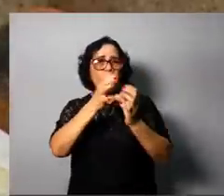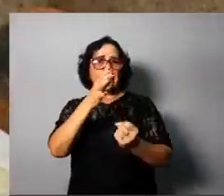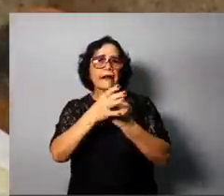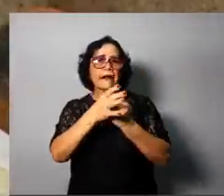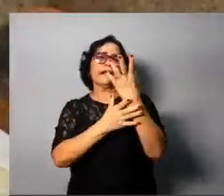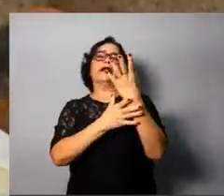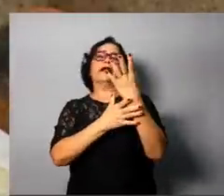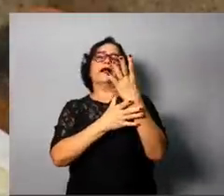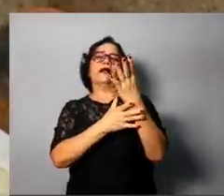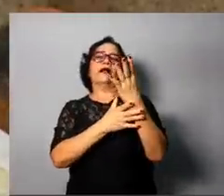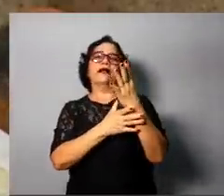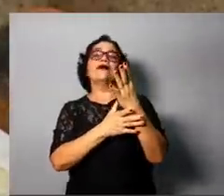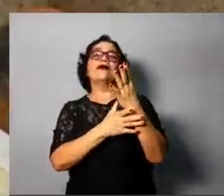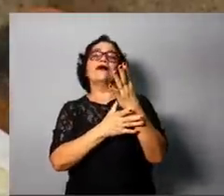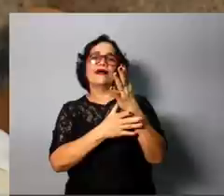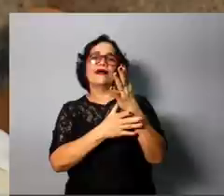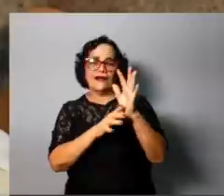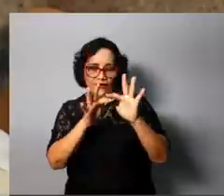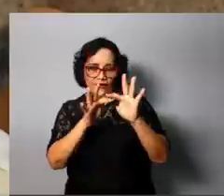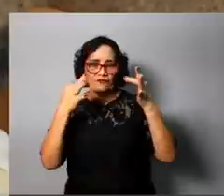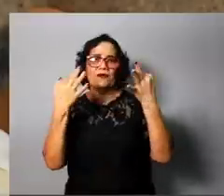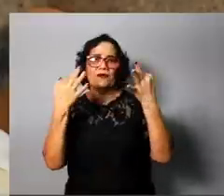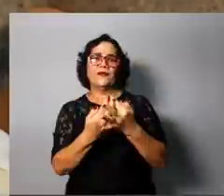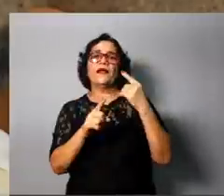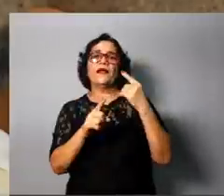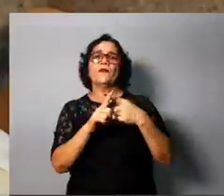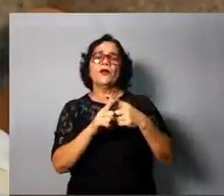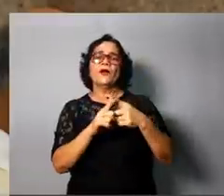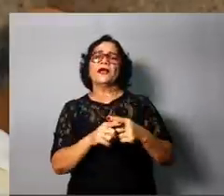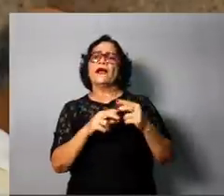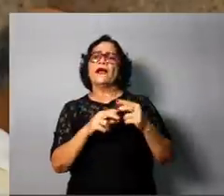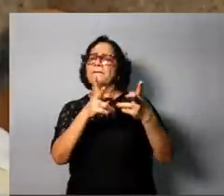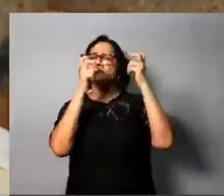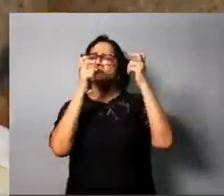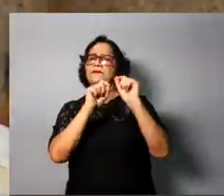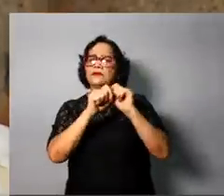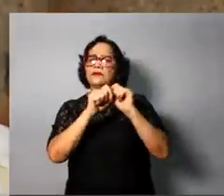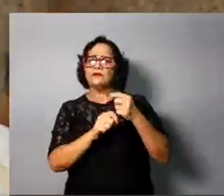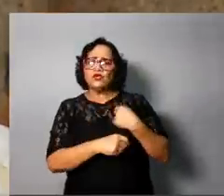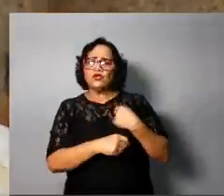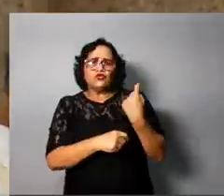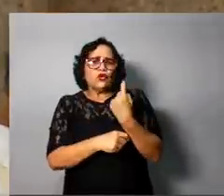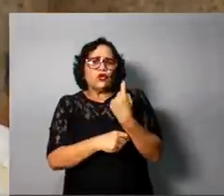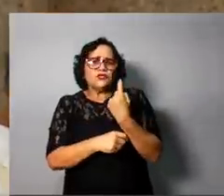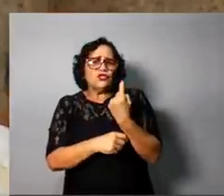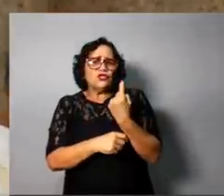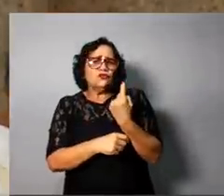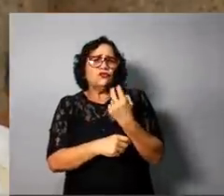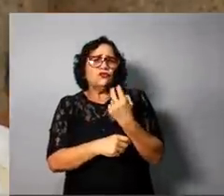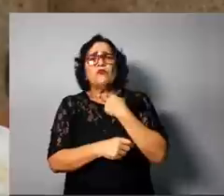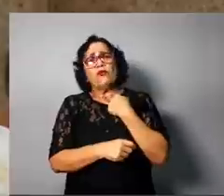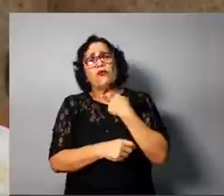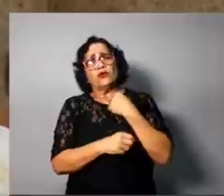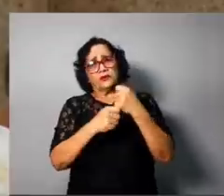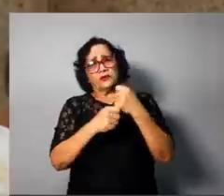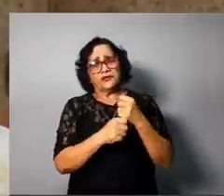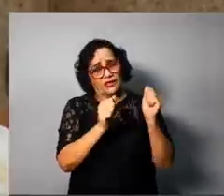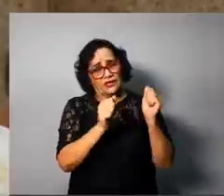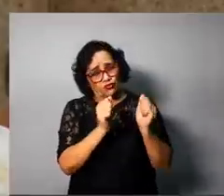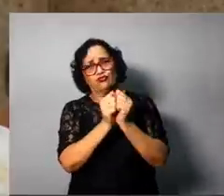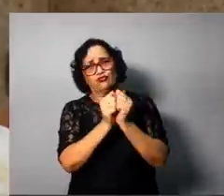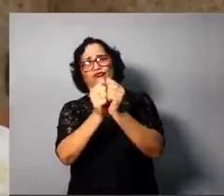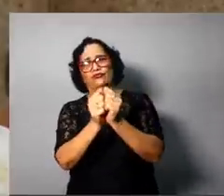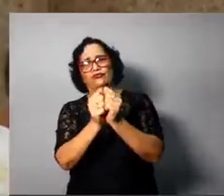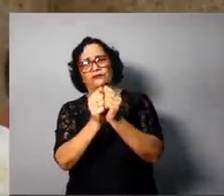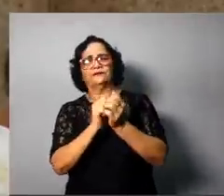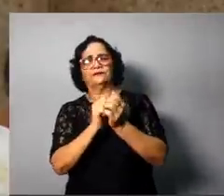dá e ficam nesta relação, que é uma relação natural, própria